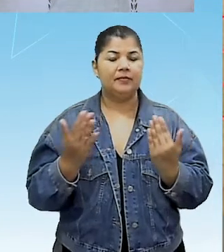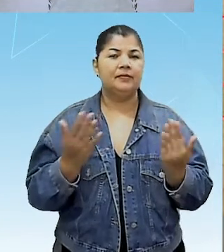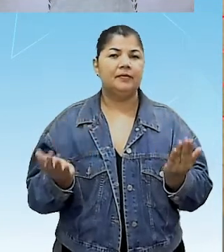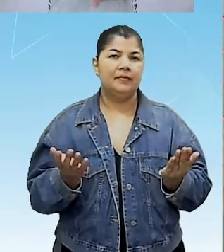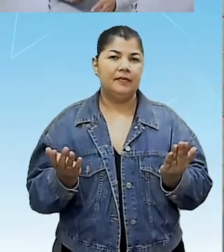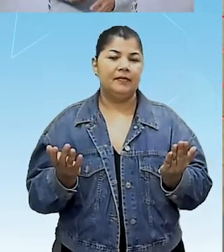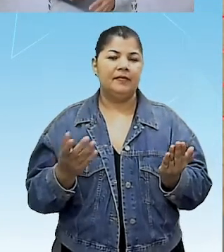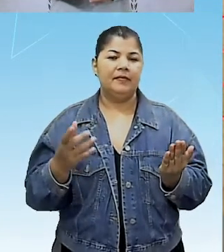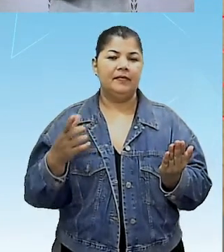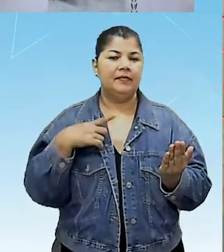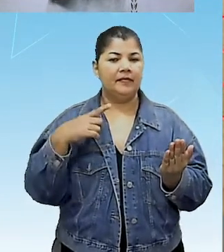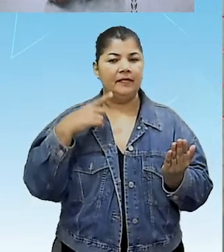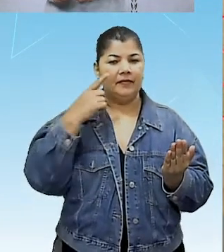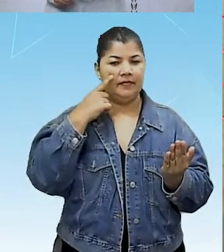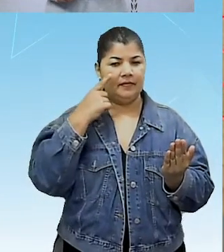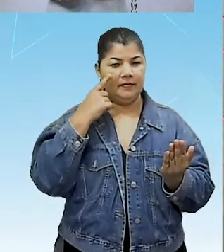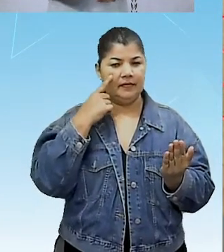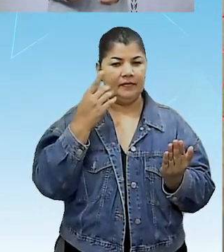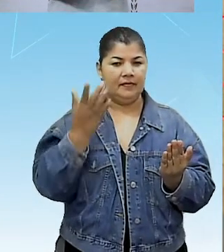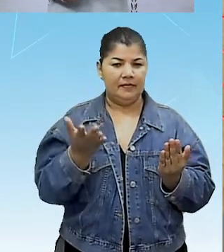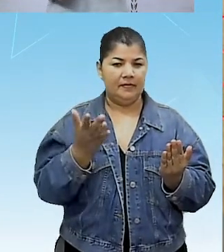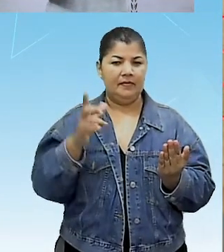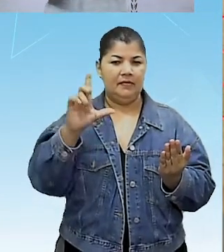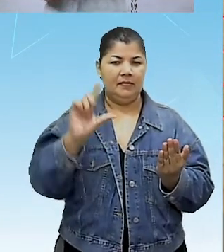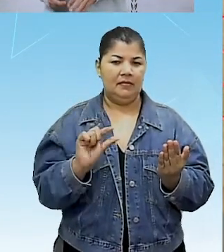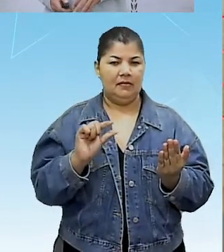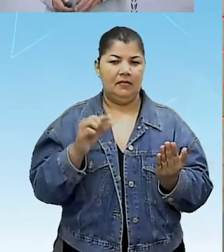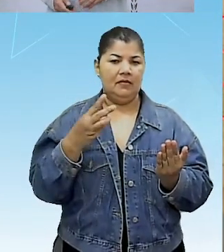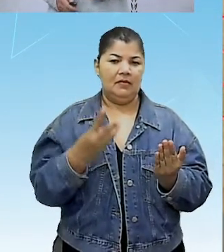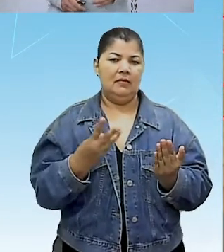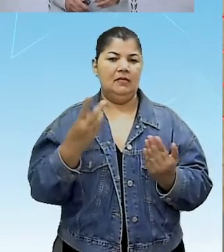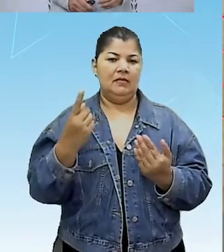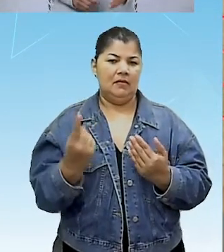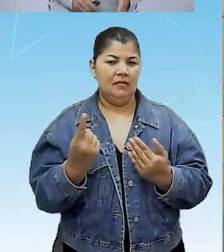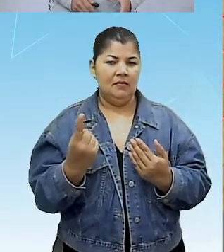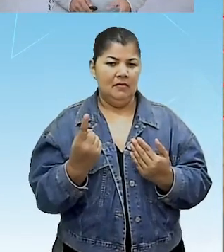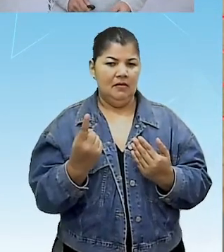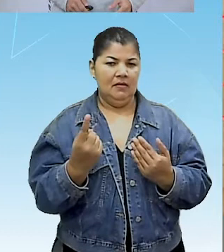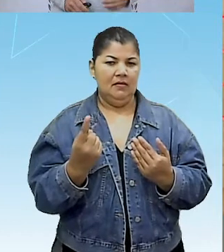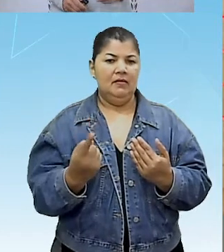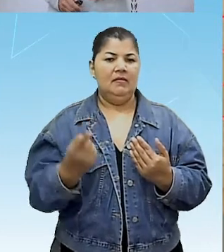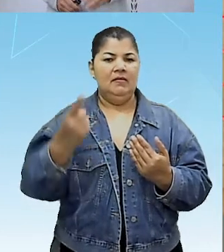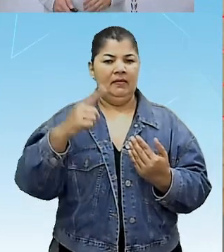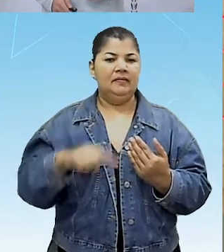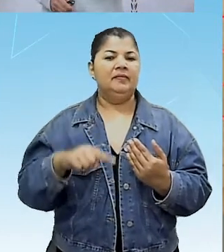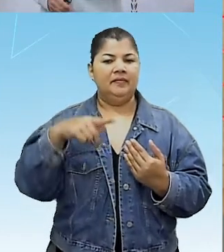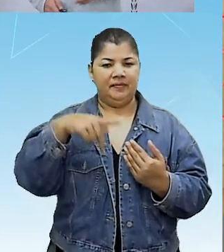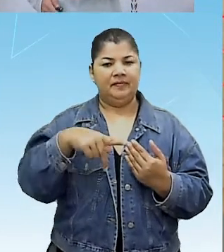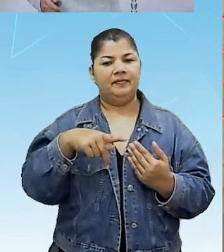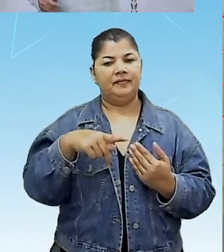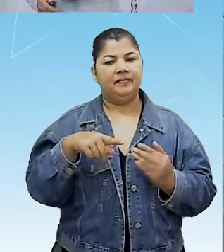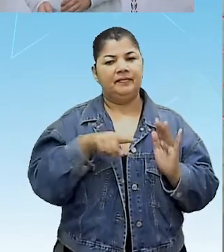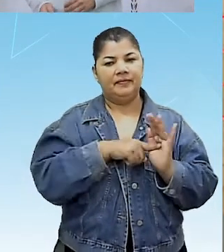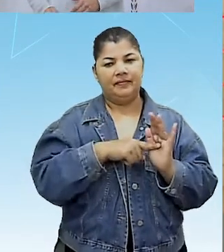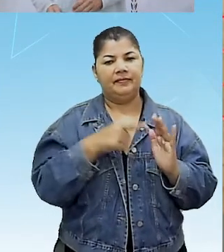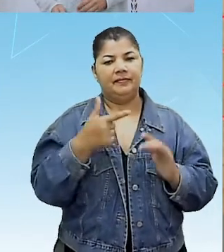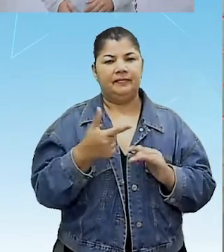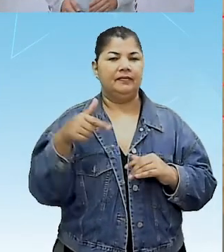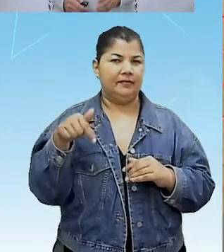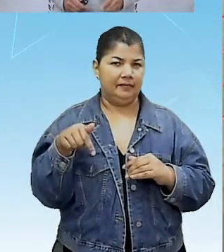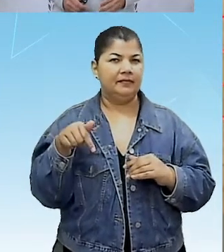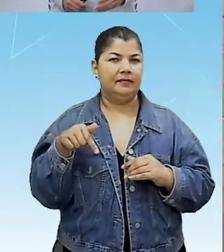o expoente do elétron, menos 31. Agora, olha o expoente do próton, menos